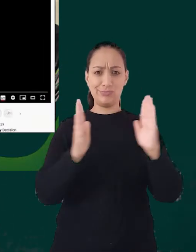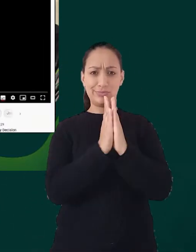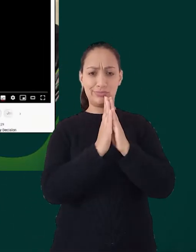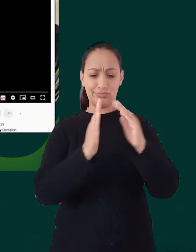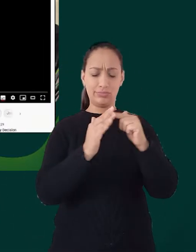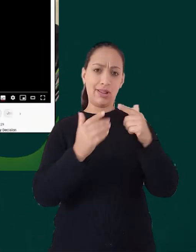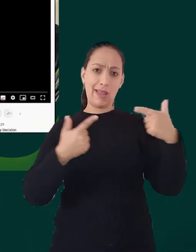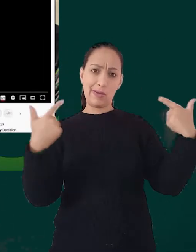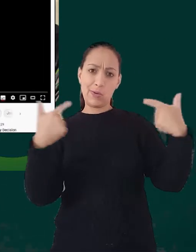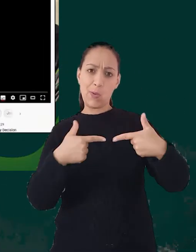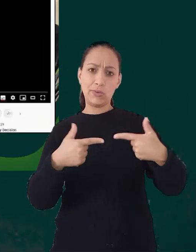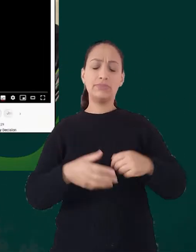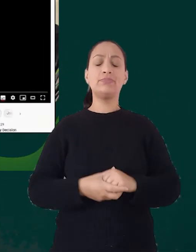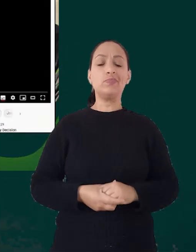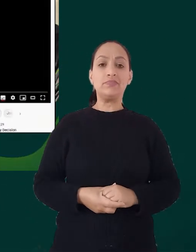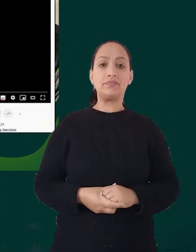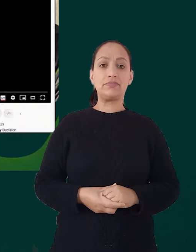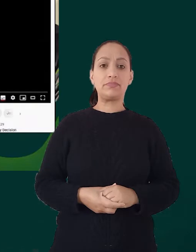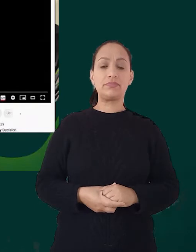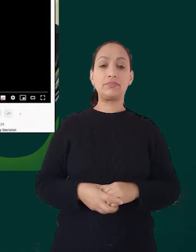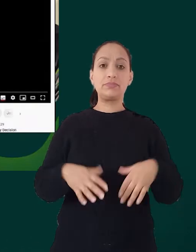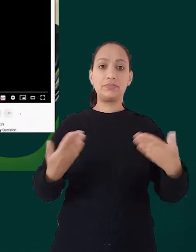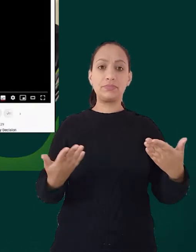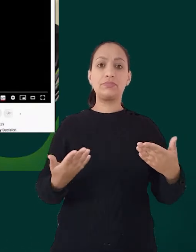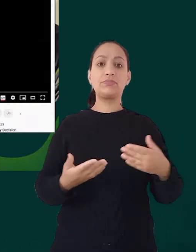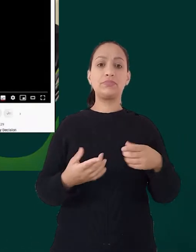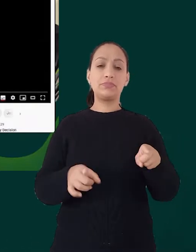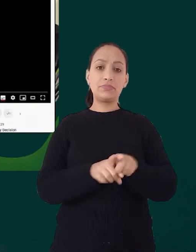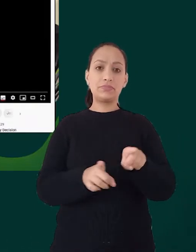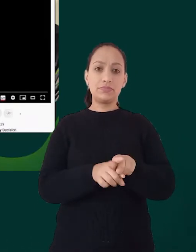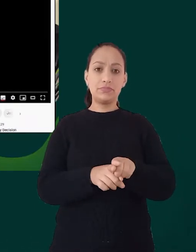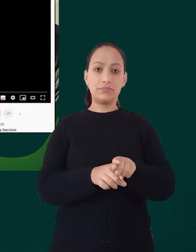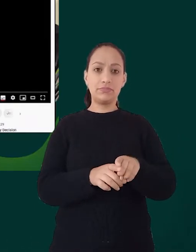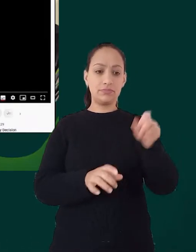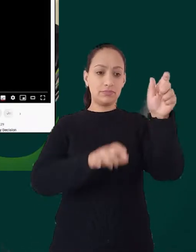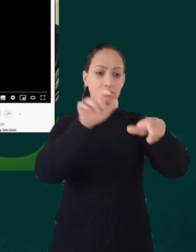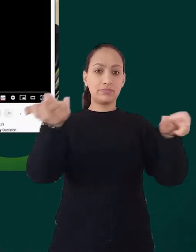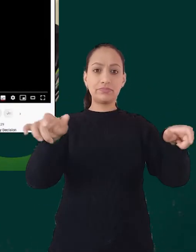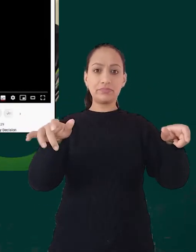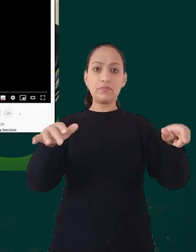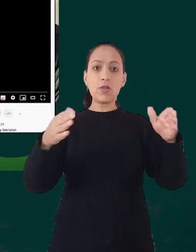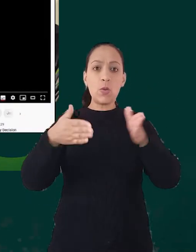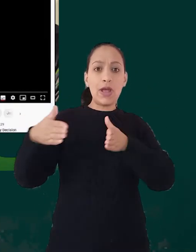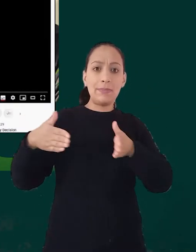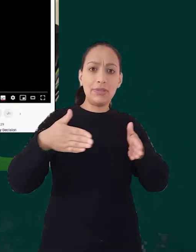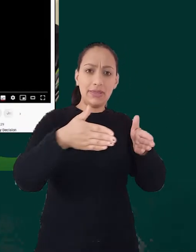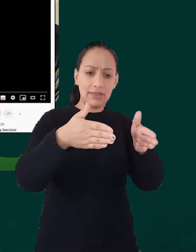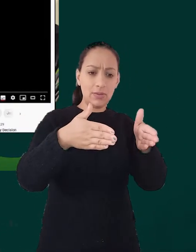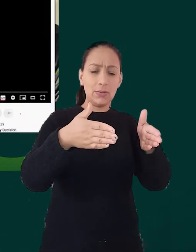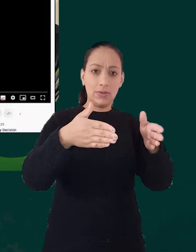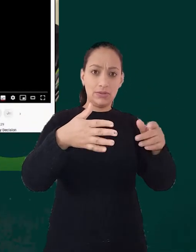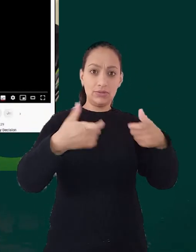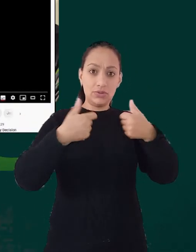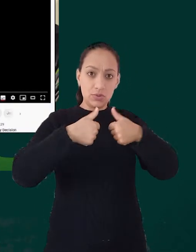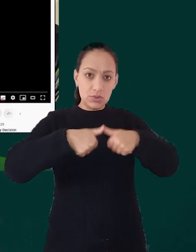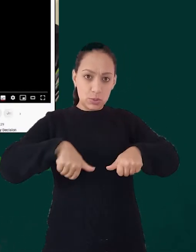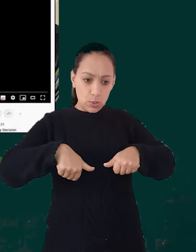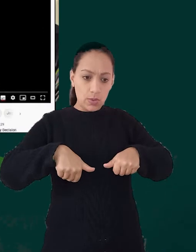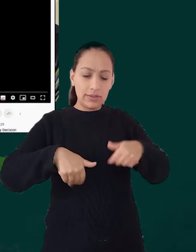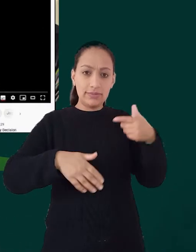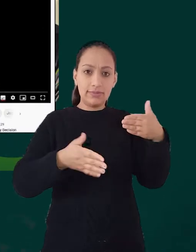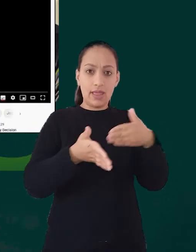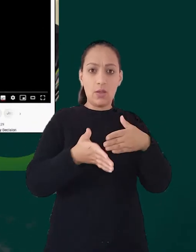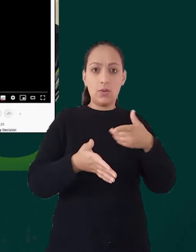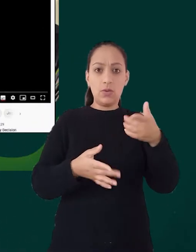povoar esse caminho que é do onde eu estou até eu concretizar o meu objetivo, isso